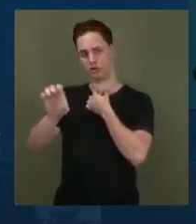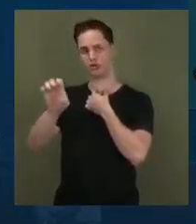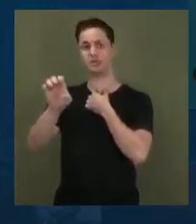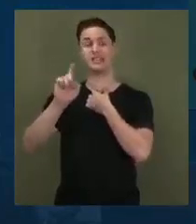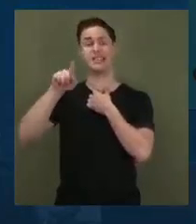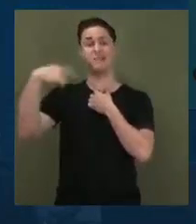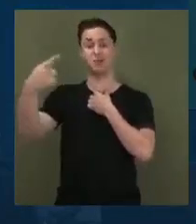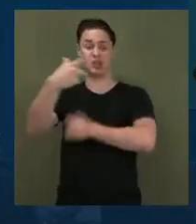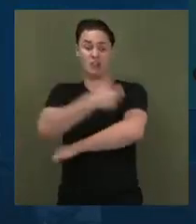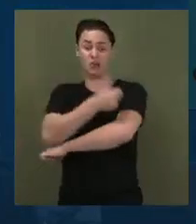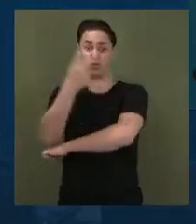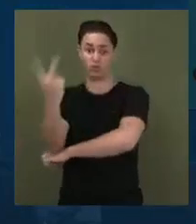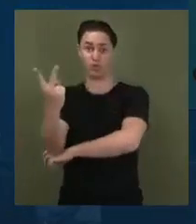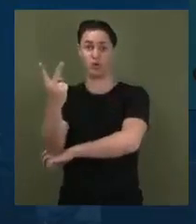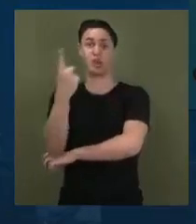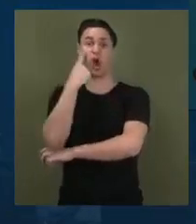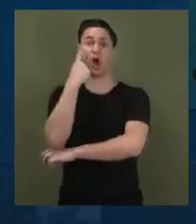após 2 doses de Pfizer,